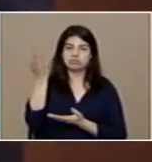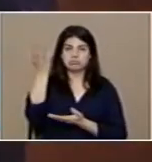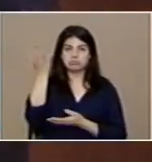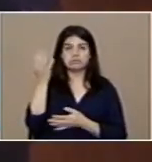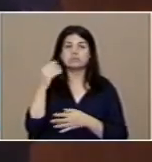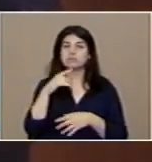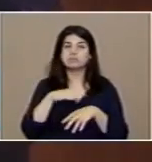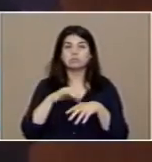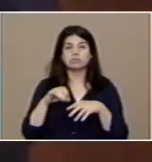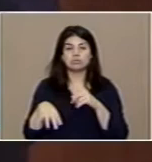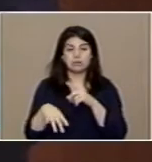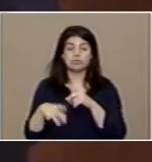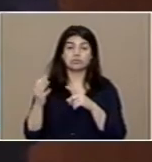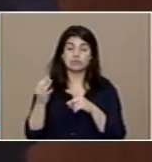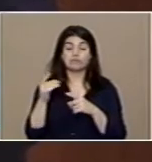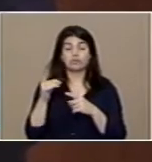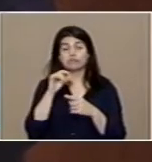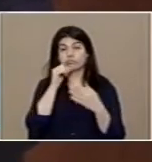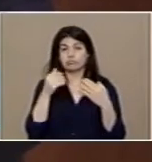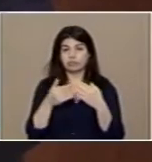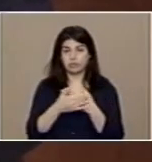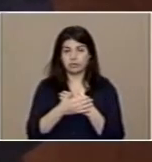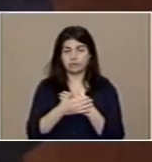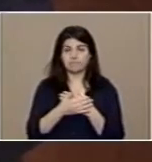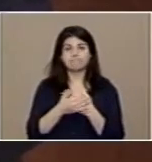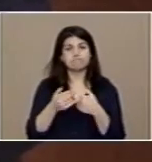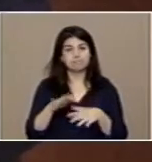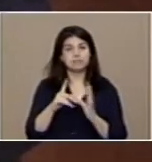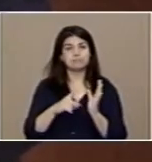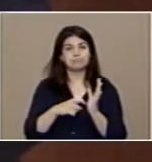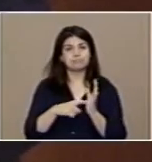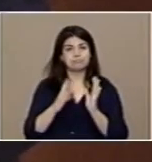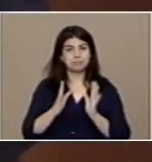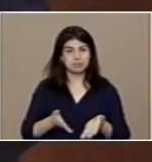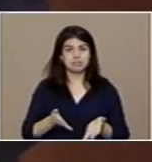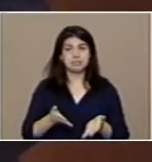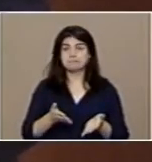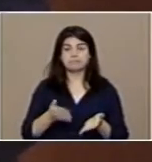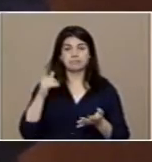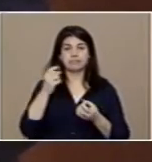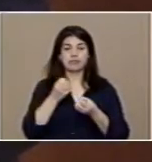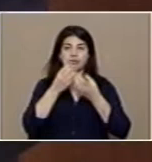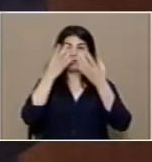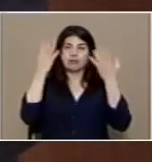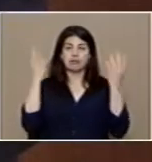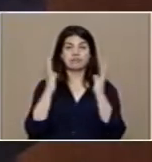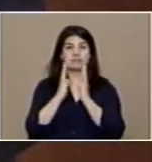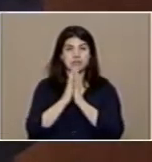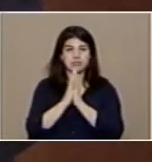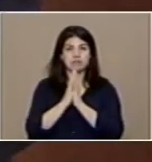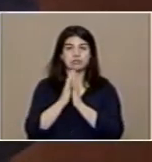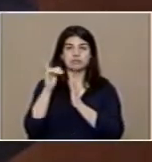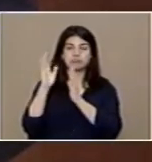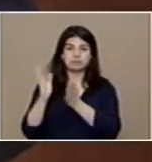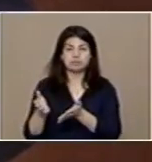por causa da morte que sofreu pois era necessário pela graça de Deus experimentasse a